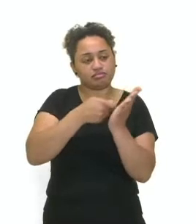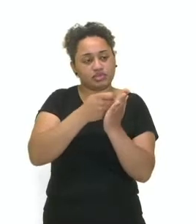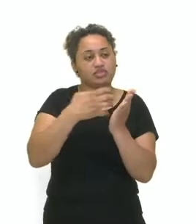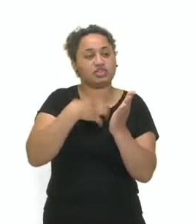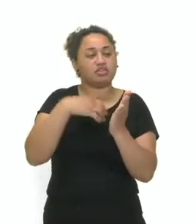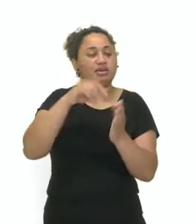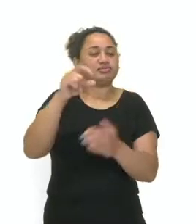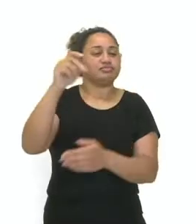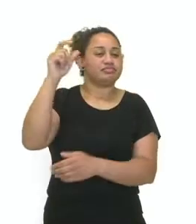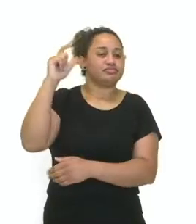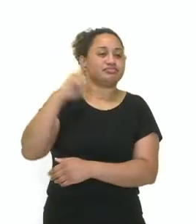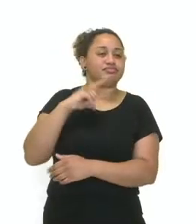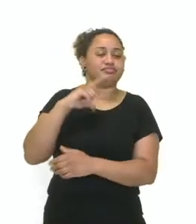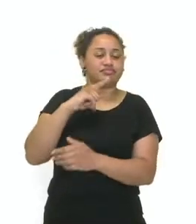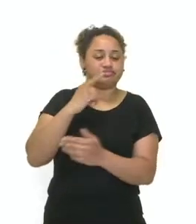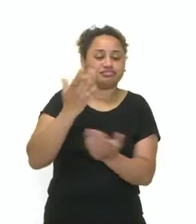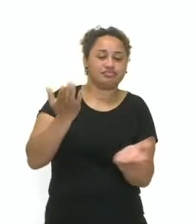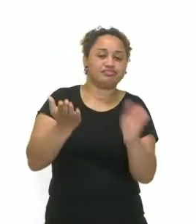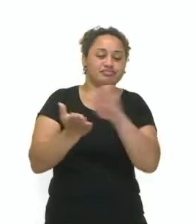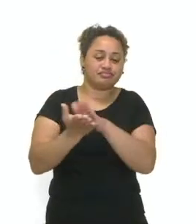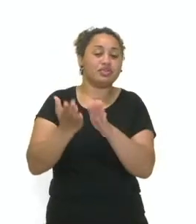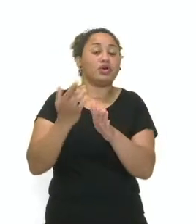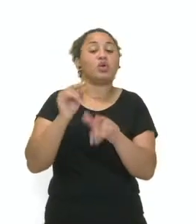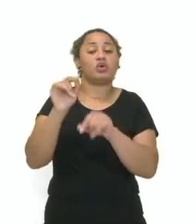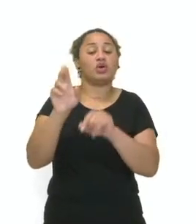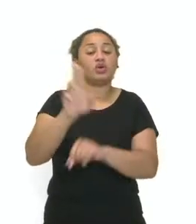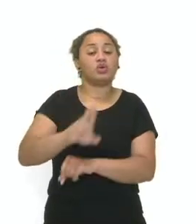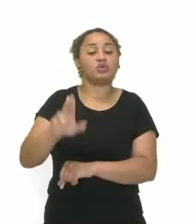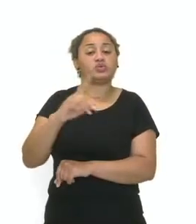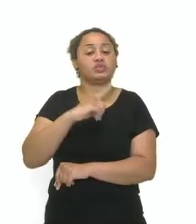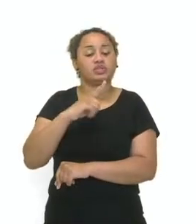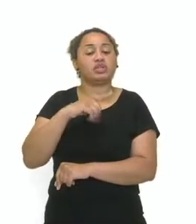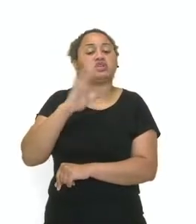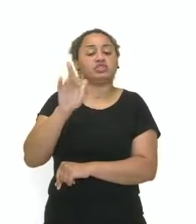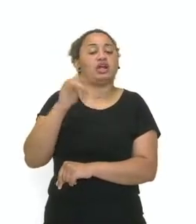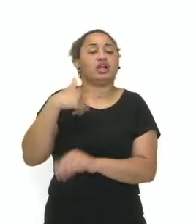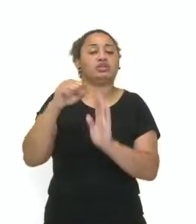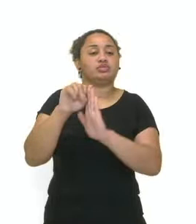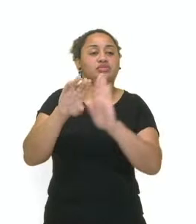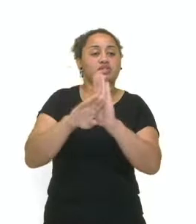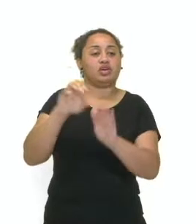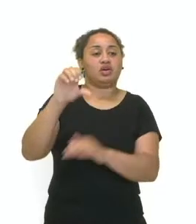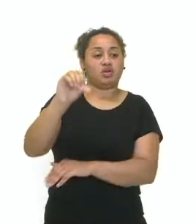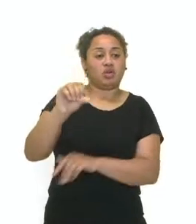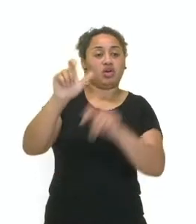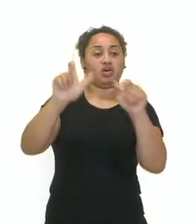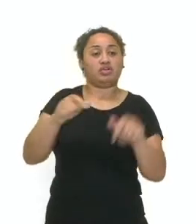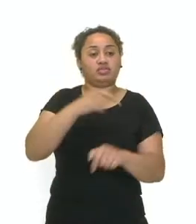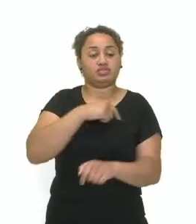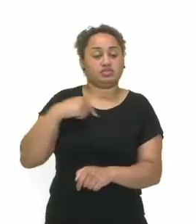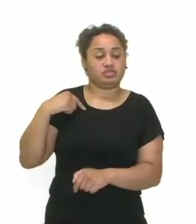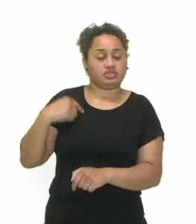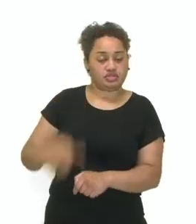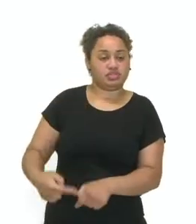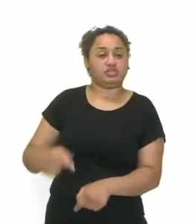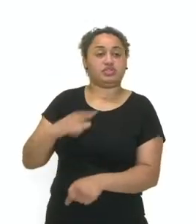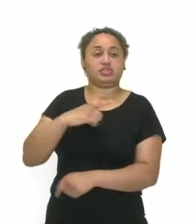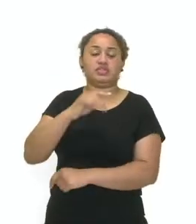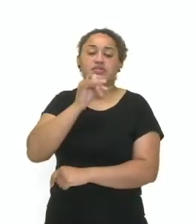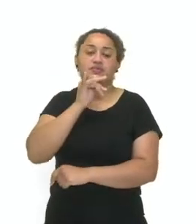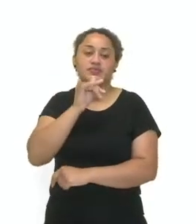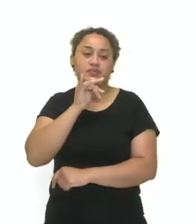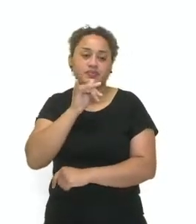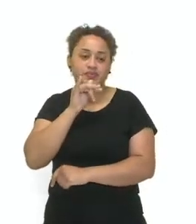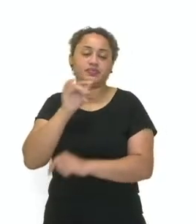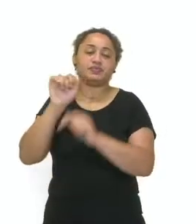de gravar, né, havendo registro do seu uso, né, já no século IX lá na China, né? Então, é um exemplo ali do ladinho